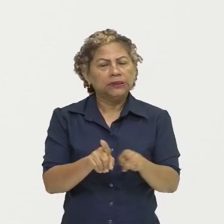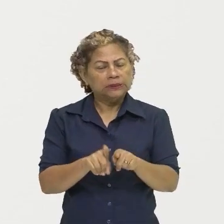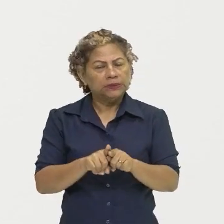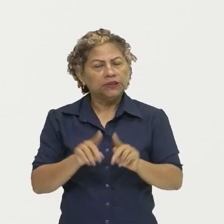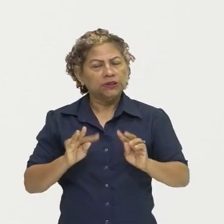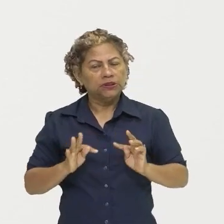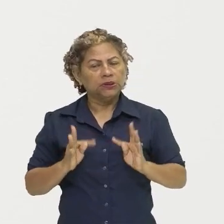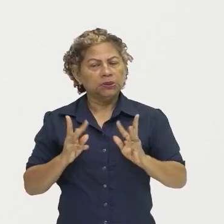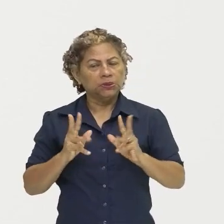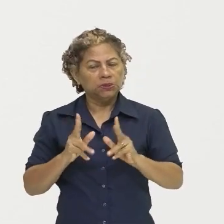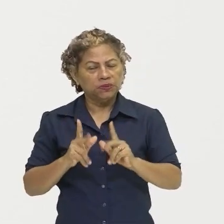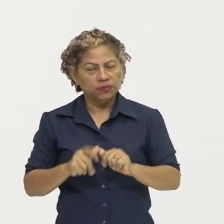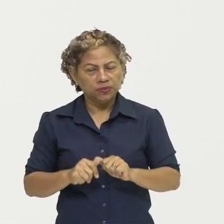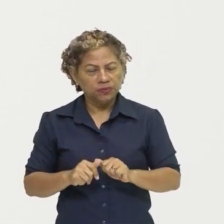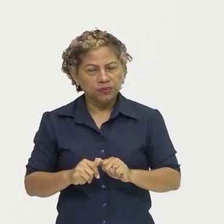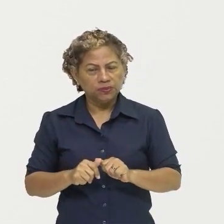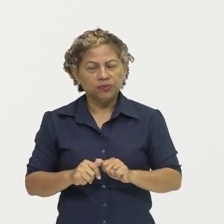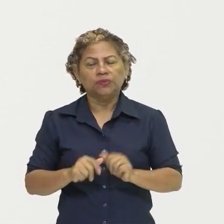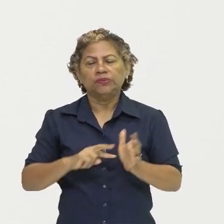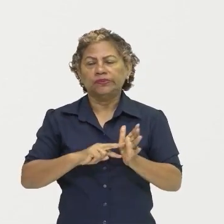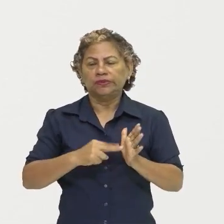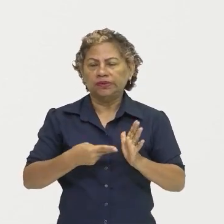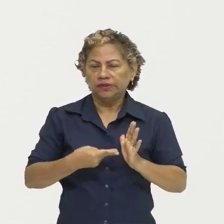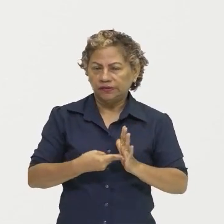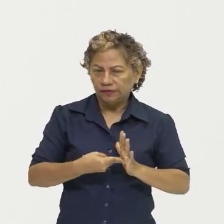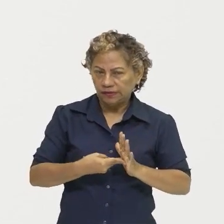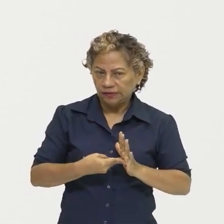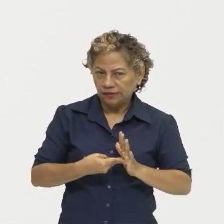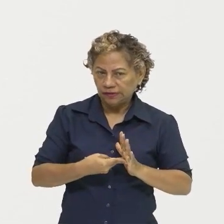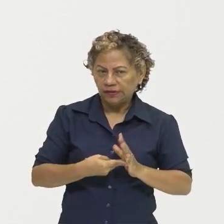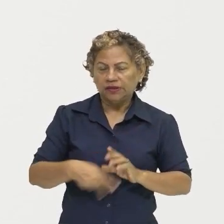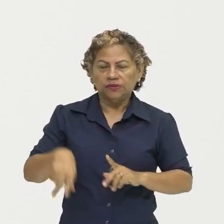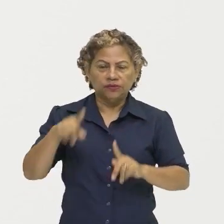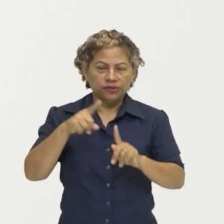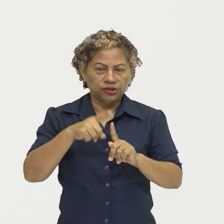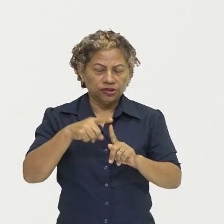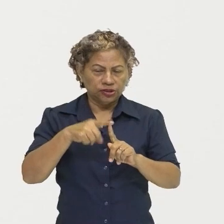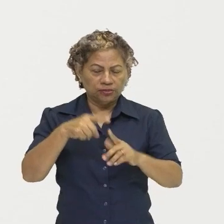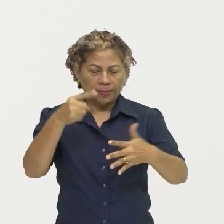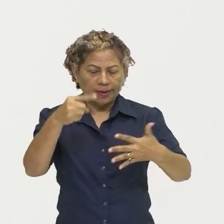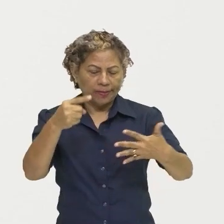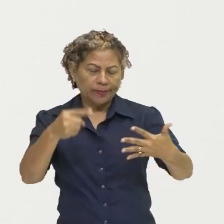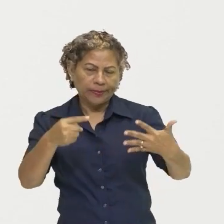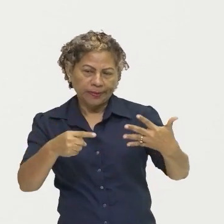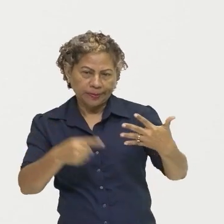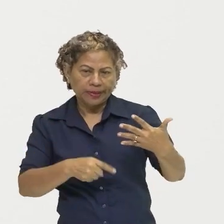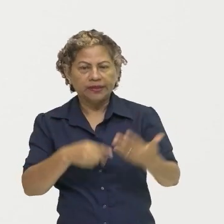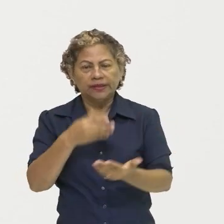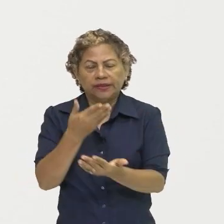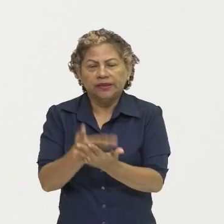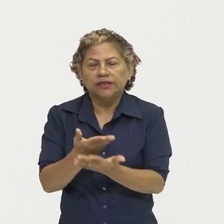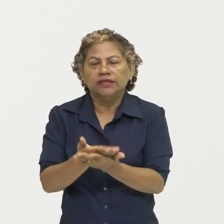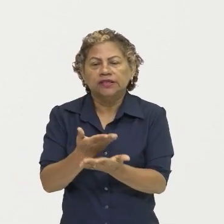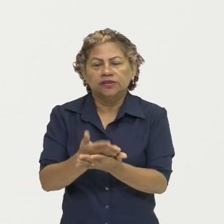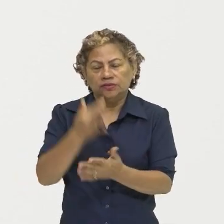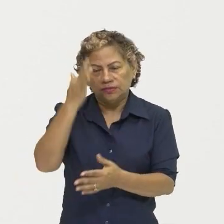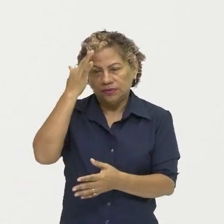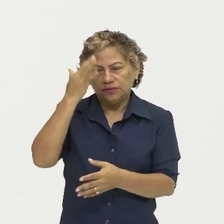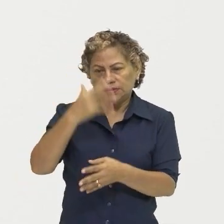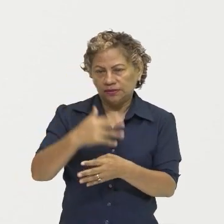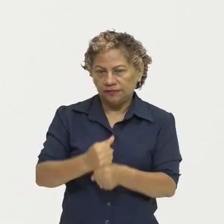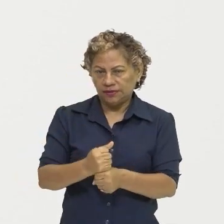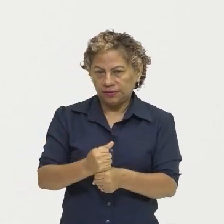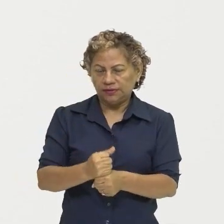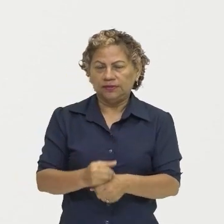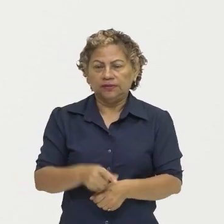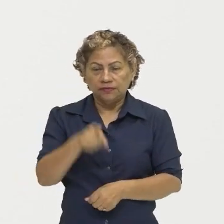nosso estado, todos eles representam aí os fenômenos